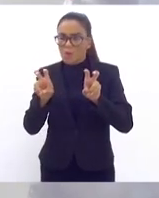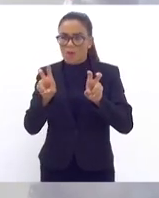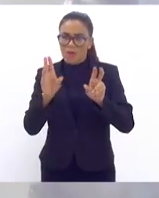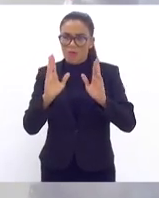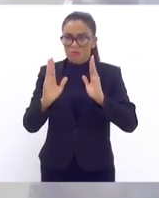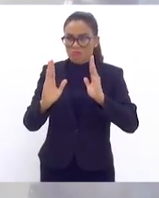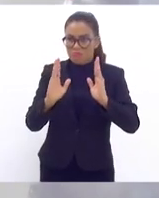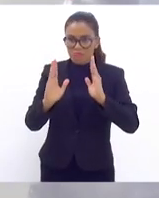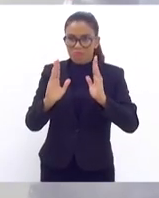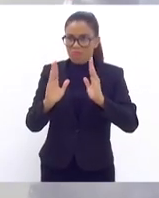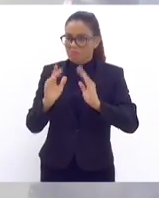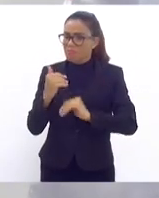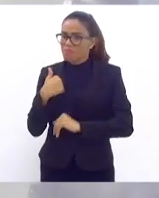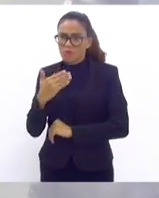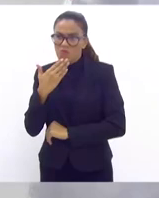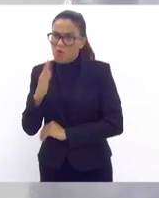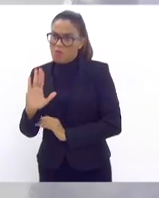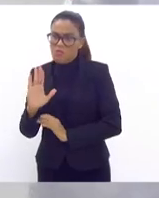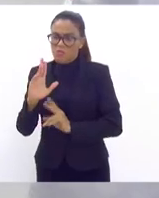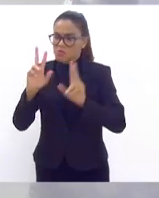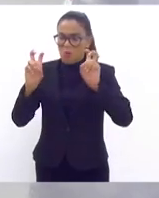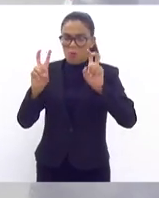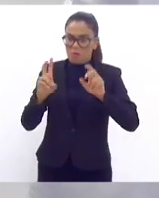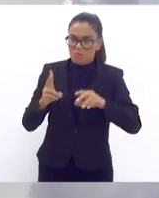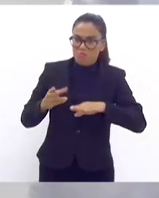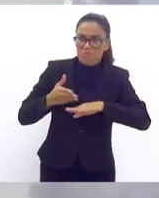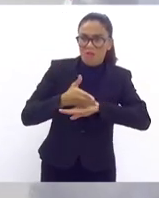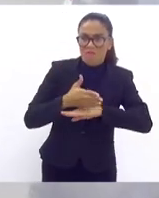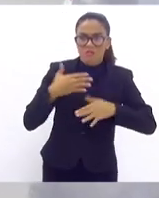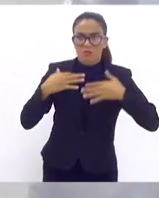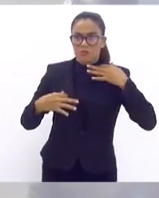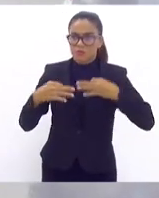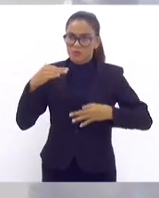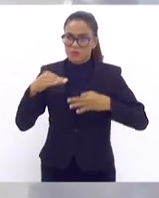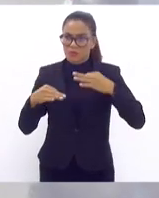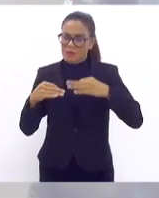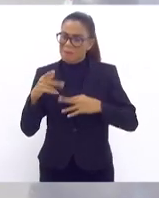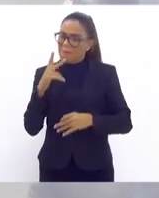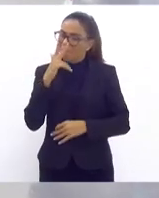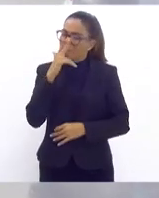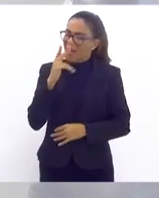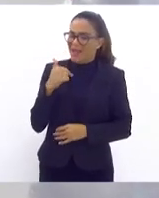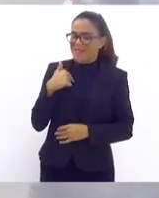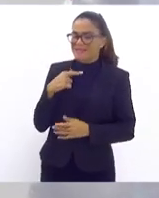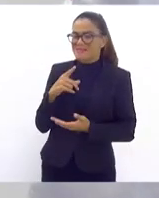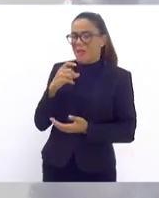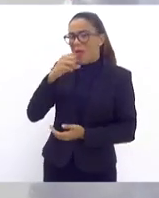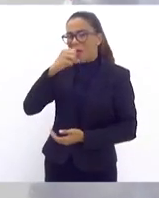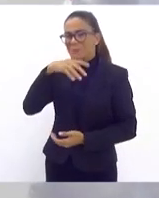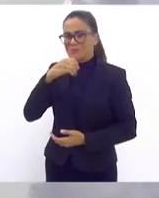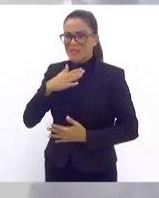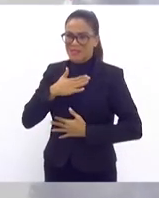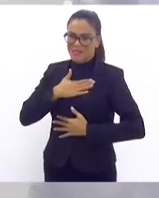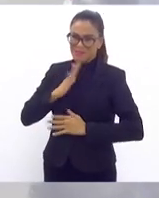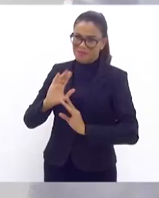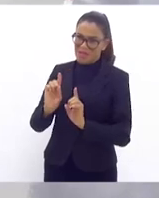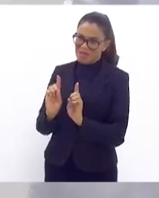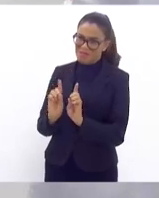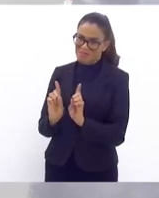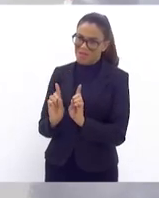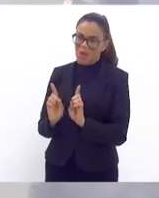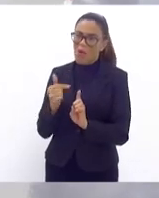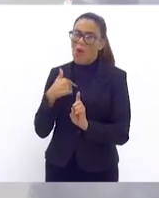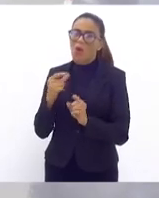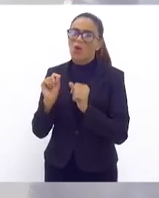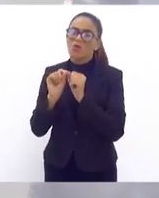retornar. Nem eu pedi. Eu sei disso, eu só estou fazendo a menção, porque poderia parecer indelicado da minha parte. Mas eu não fiz aqui a alusão à